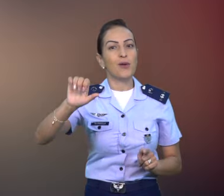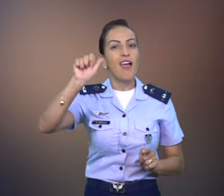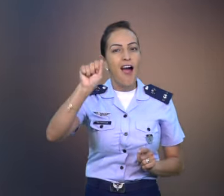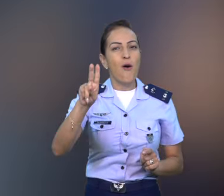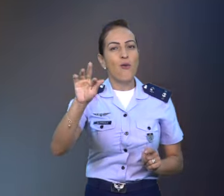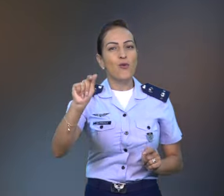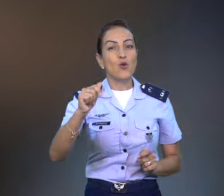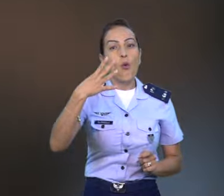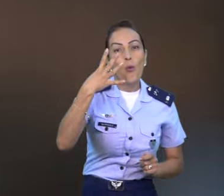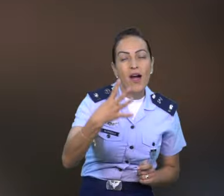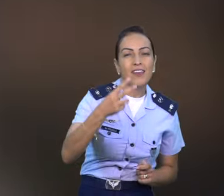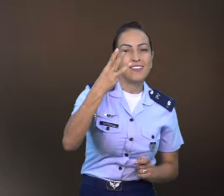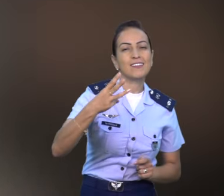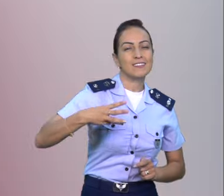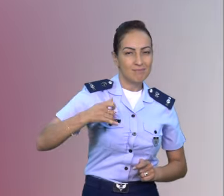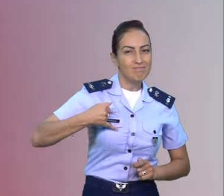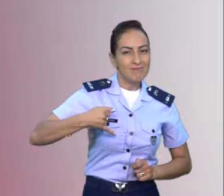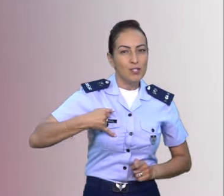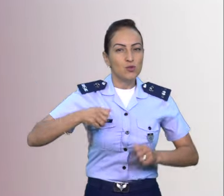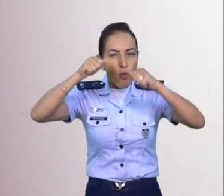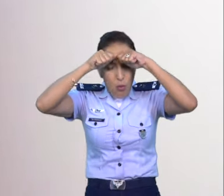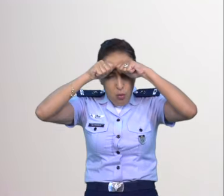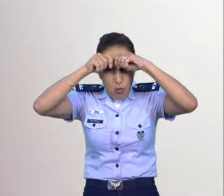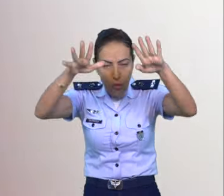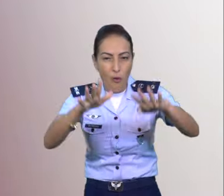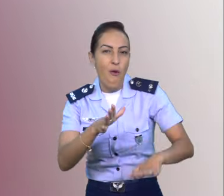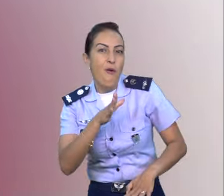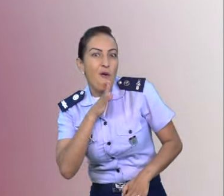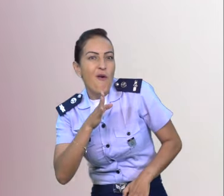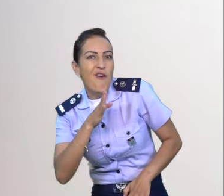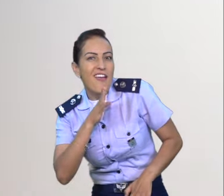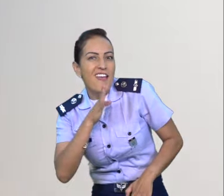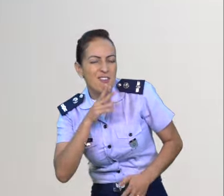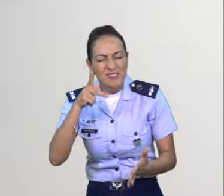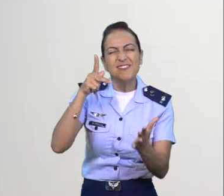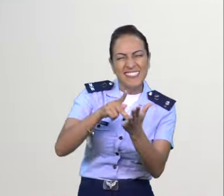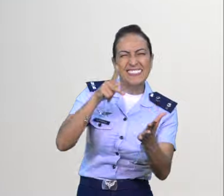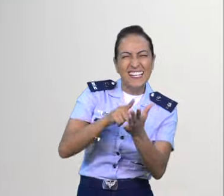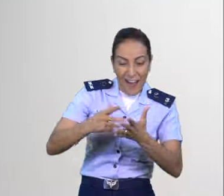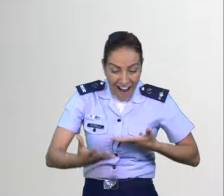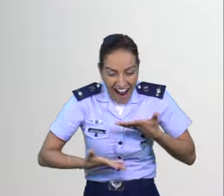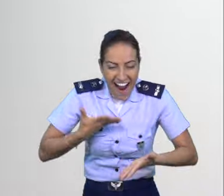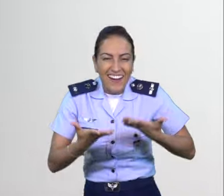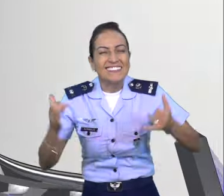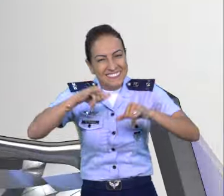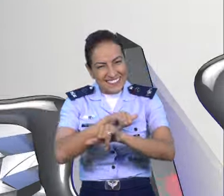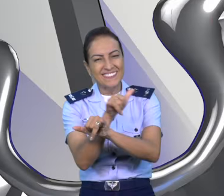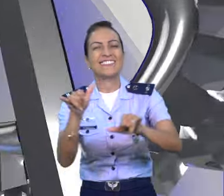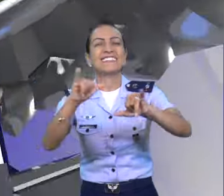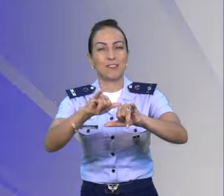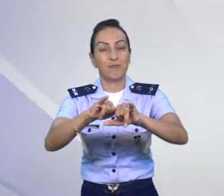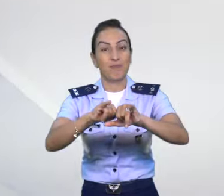Augusto, de 43 anos de idade e diagnosticados com TEA. Eles são reconhecidos por serem verdadeiros entusiastas